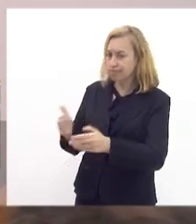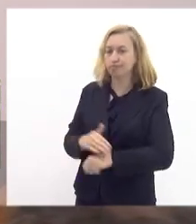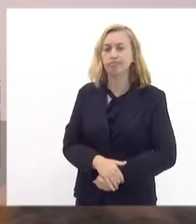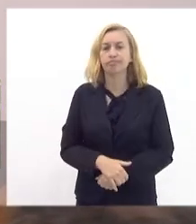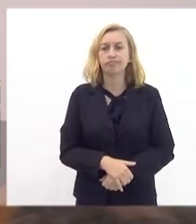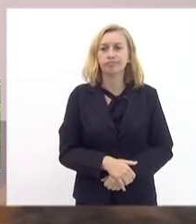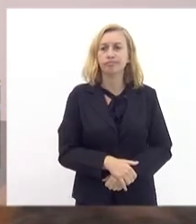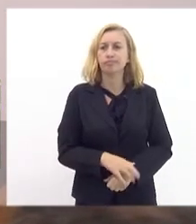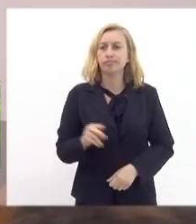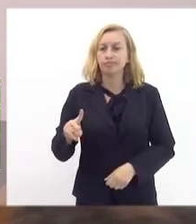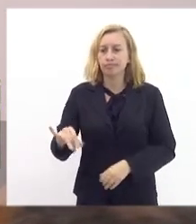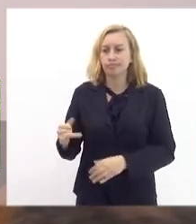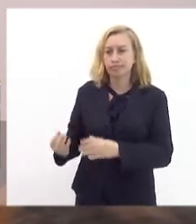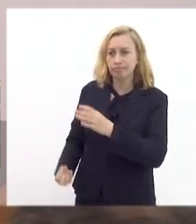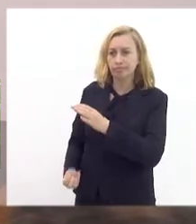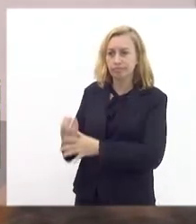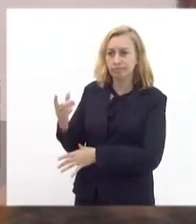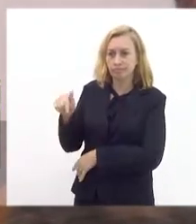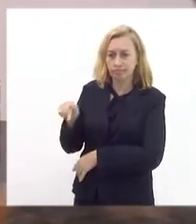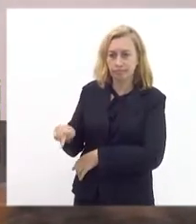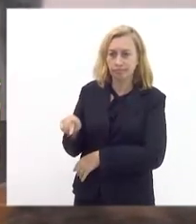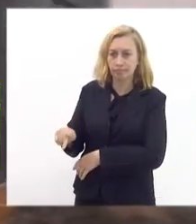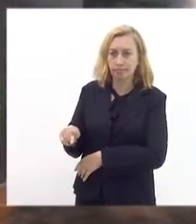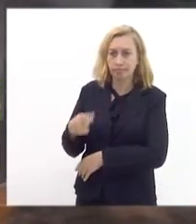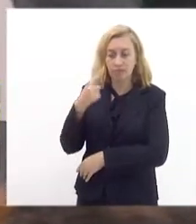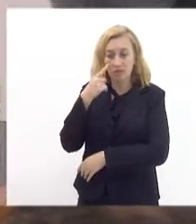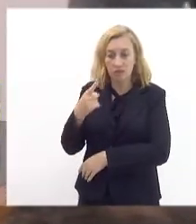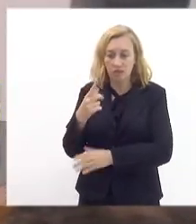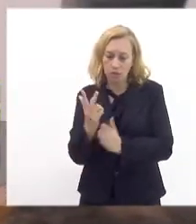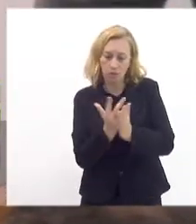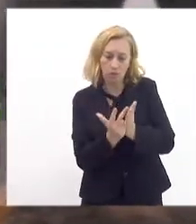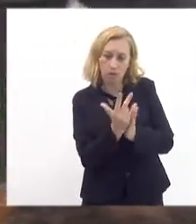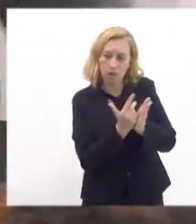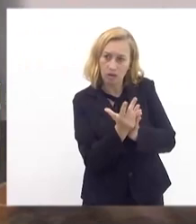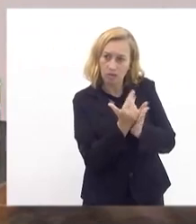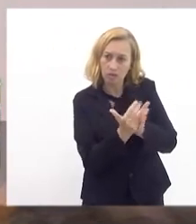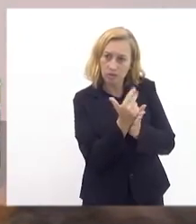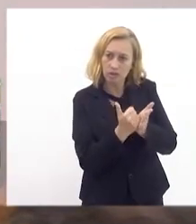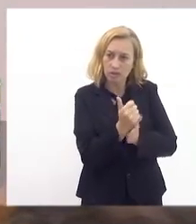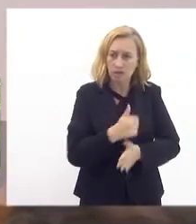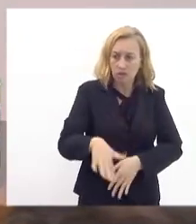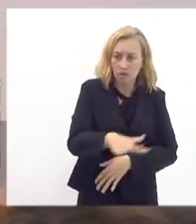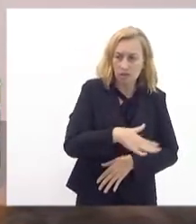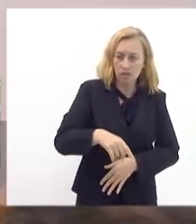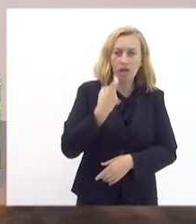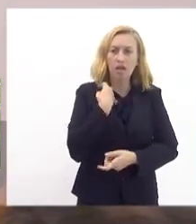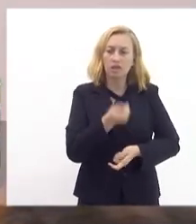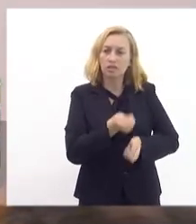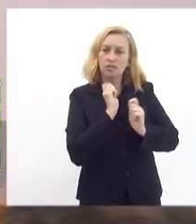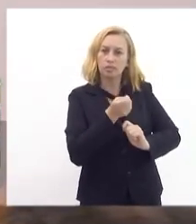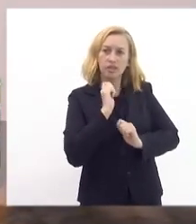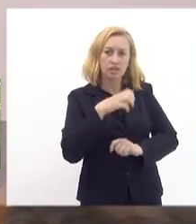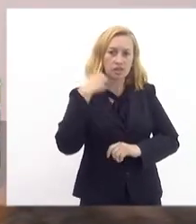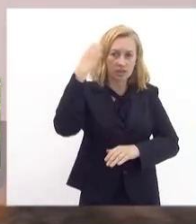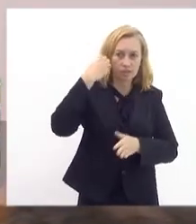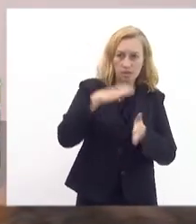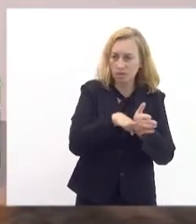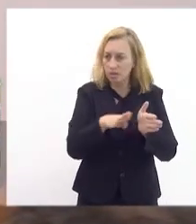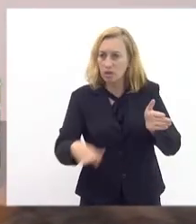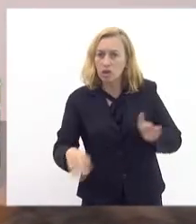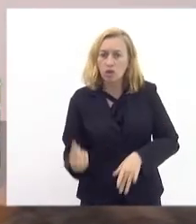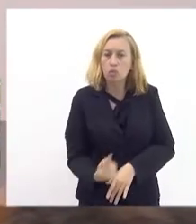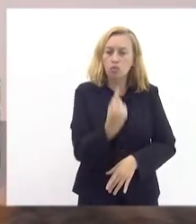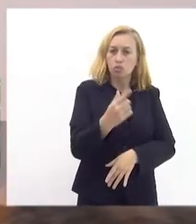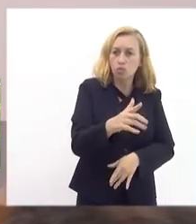que vai se instalar se a gente vê o mapa diária de pesca da Baía de Sepetiba a